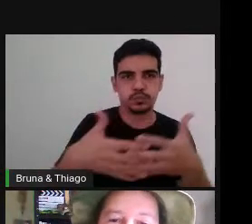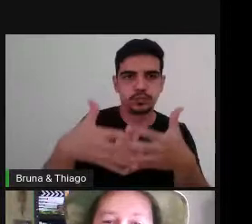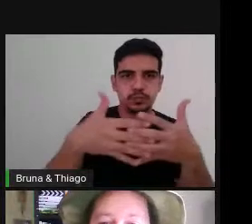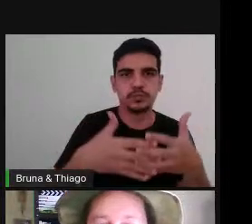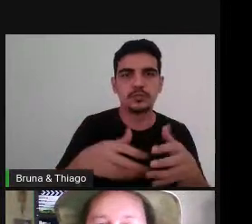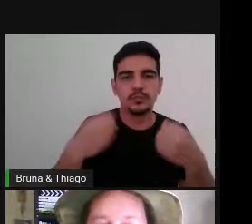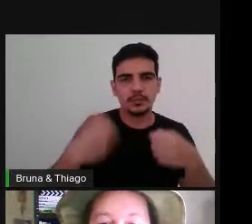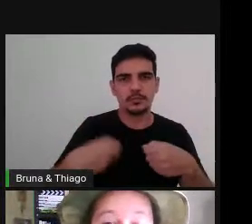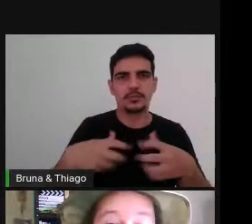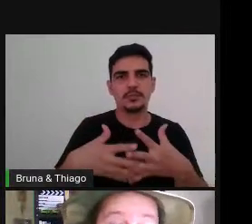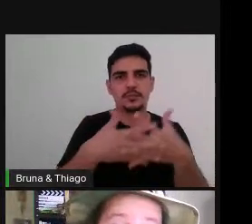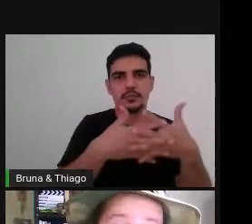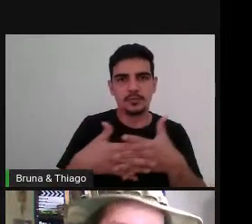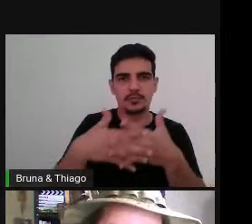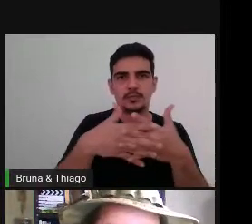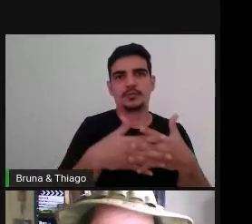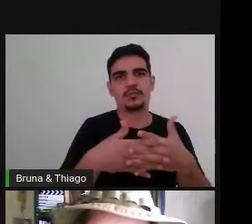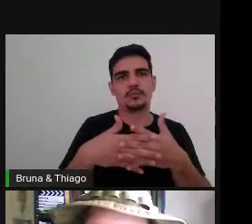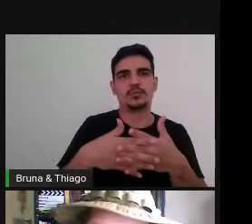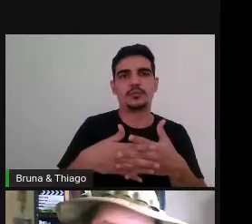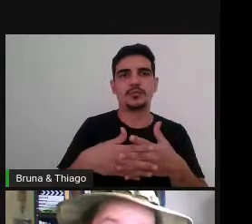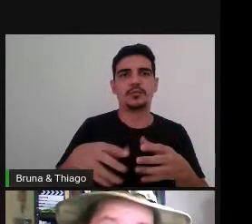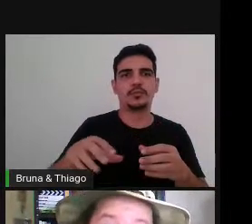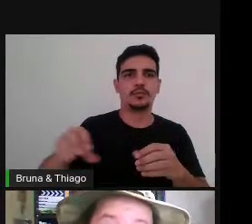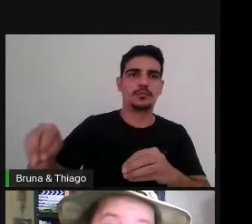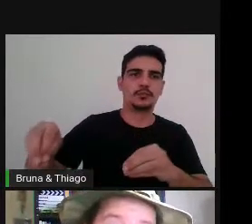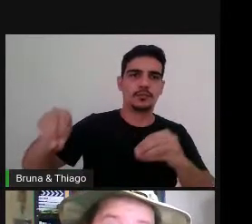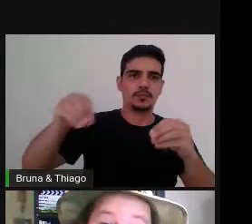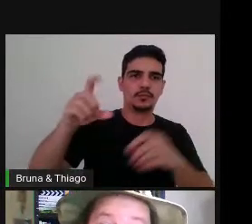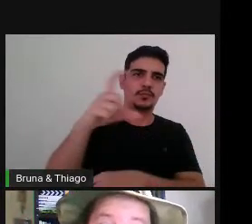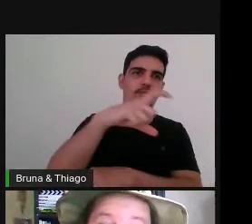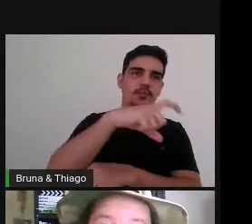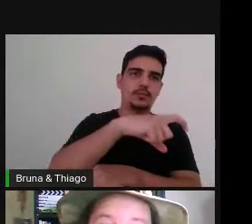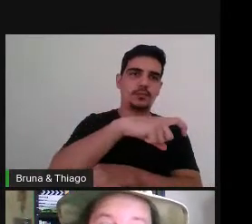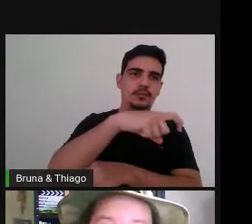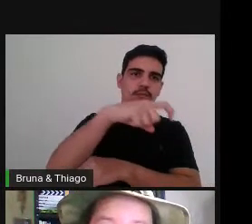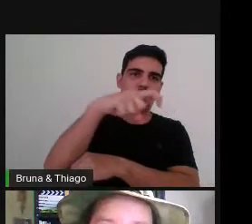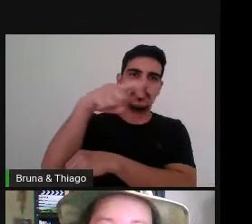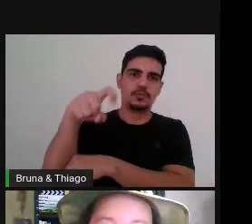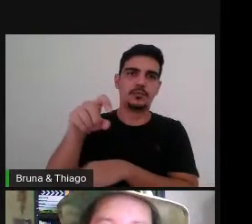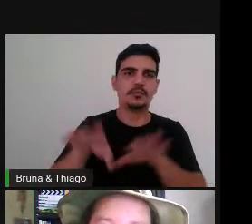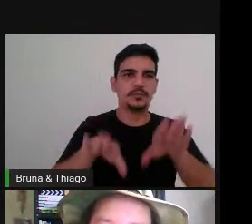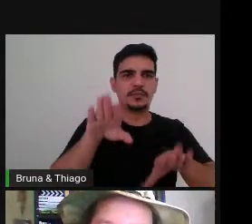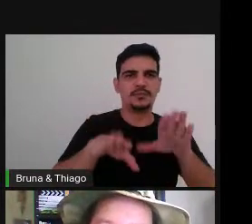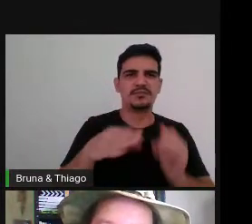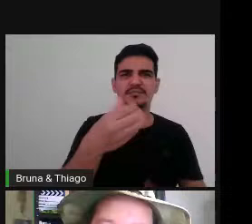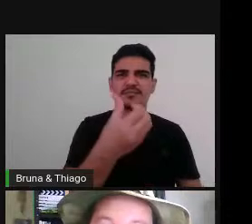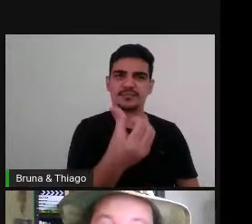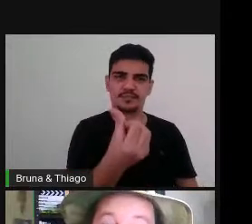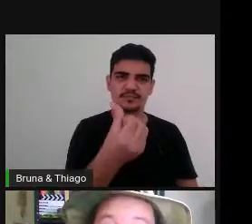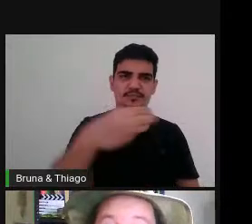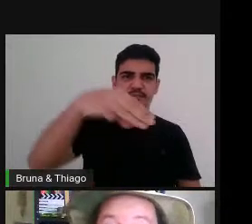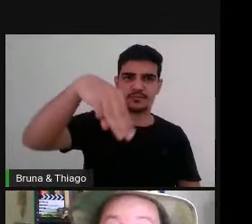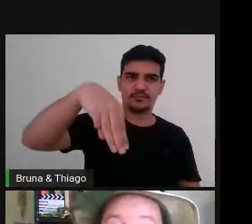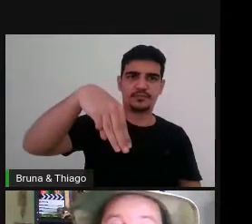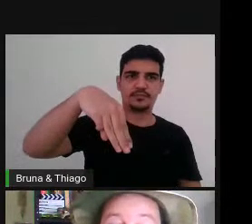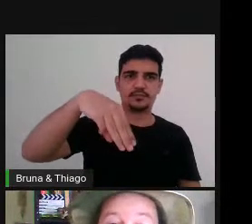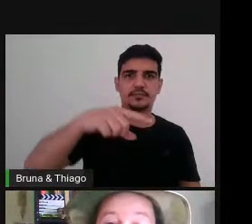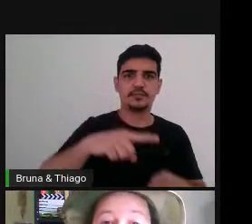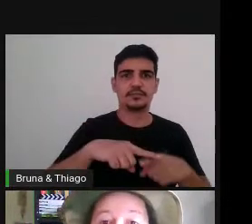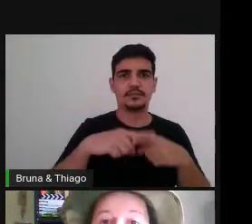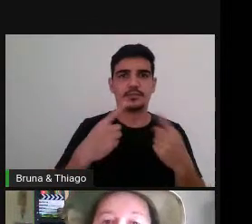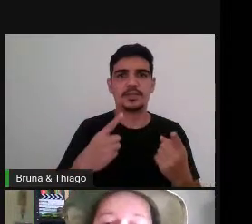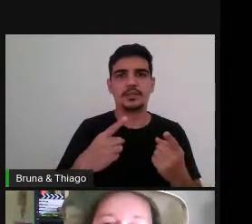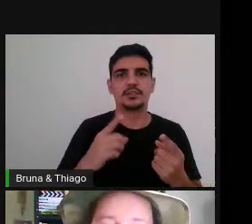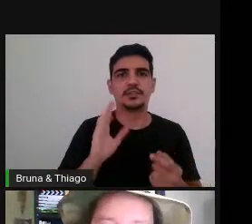um guincho, né, um caminhão guincho para tirar ela, mas nem tanto, é grande, realmente grande, uns 6 metros pelo menos, né, uns 6 metros, só que aqui ela já está inchada,